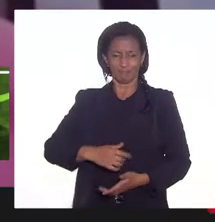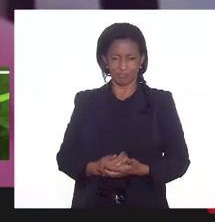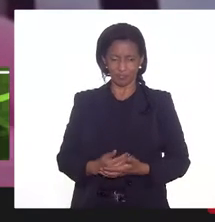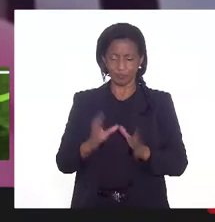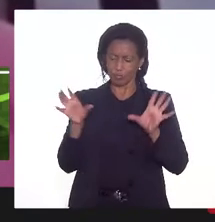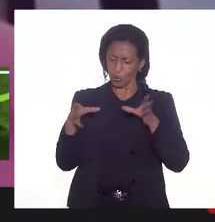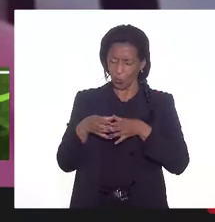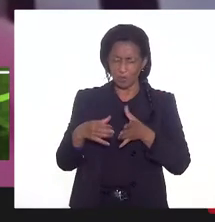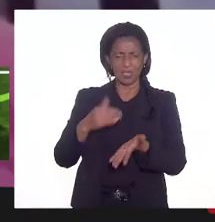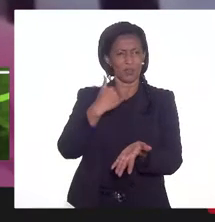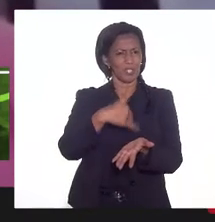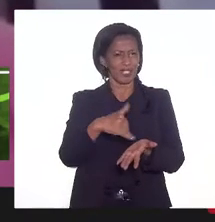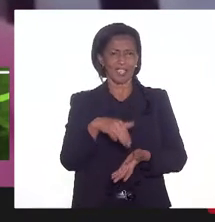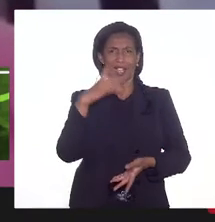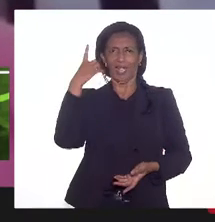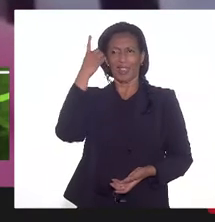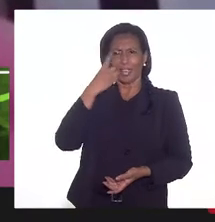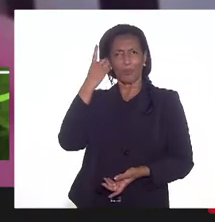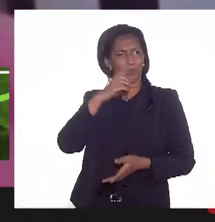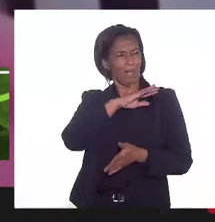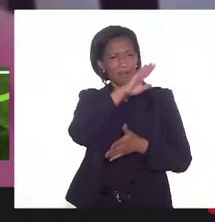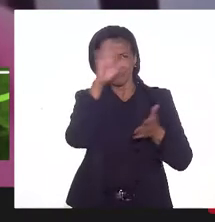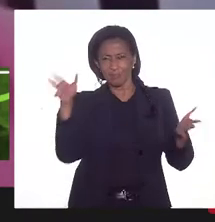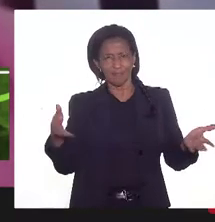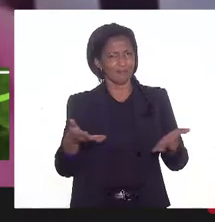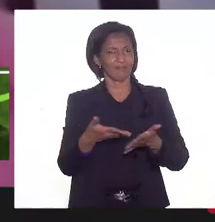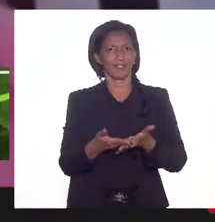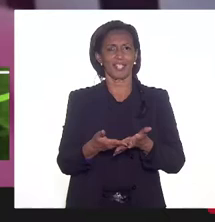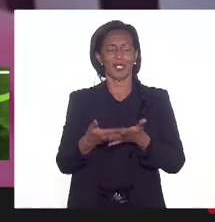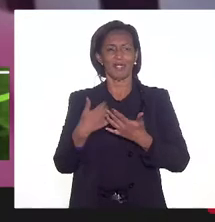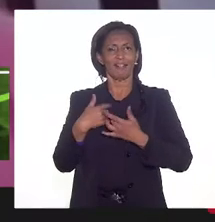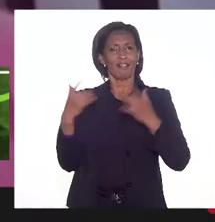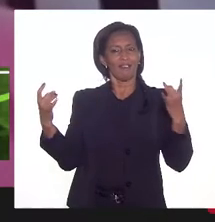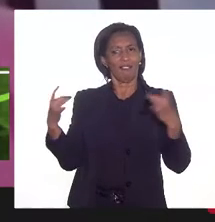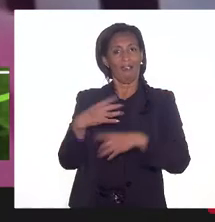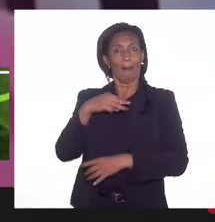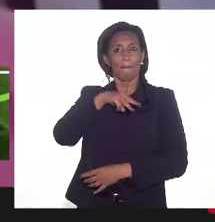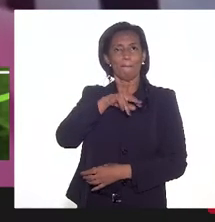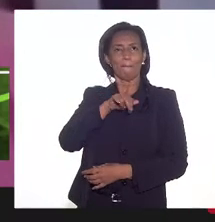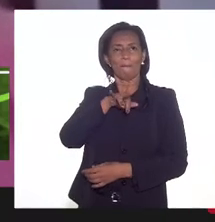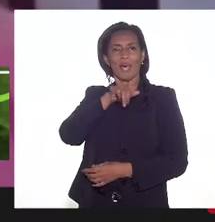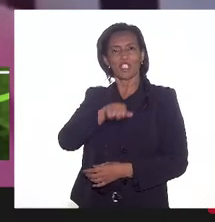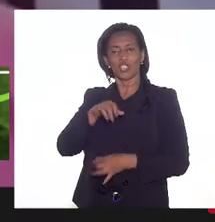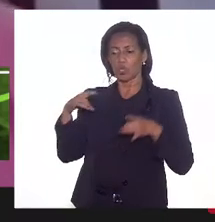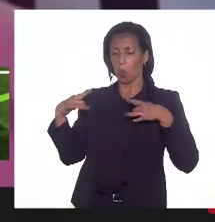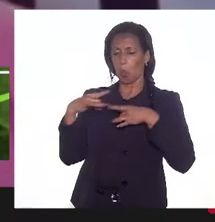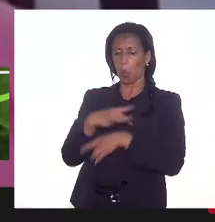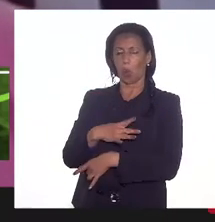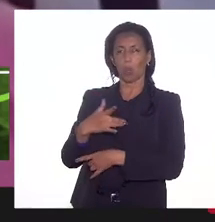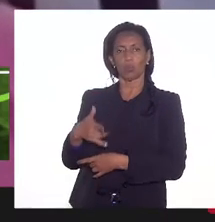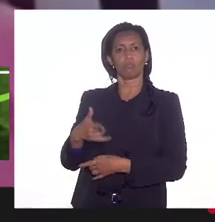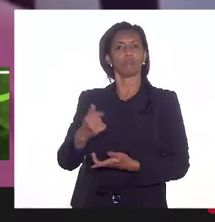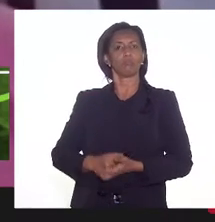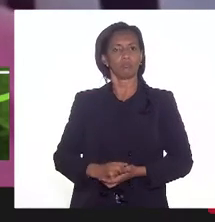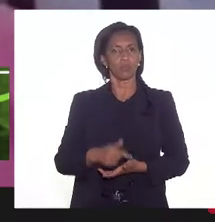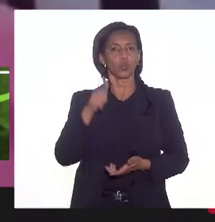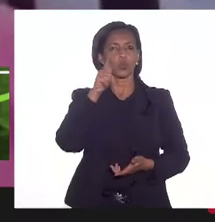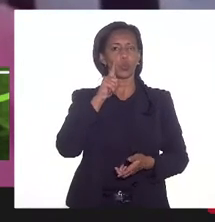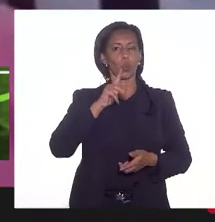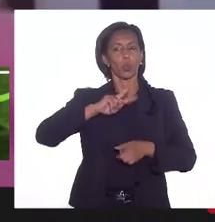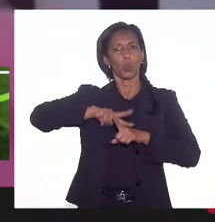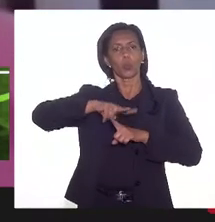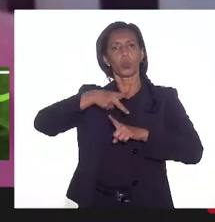comissão secretários deputados secretárias é colocar a Martins Pena à disposição da gente conseguir